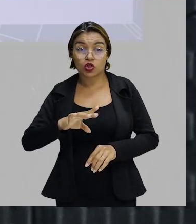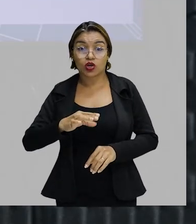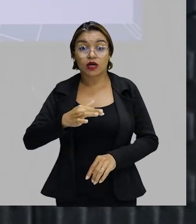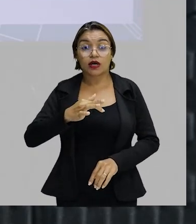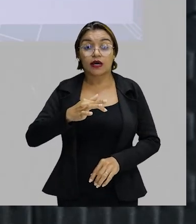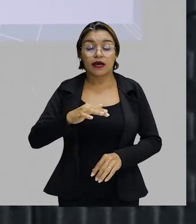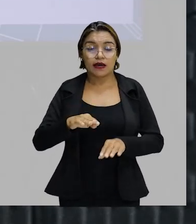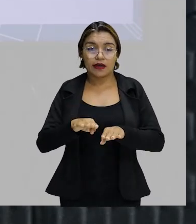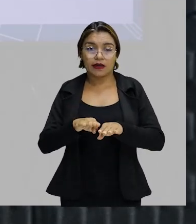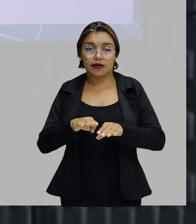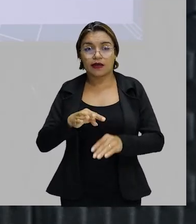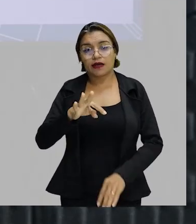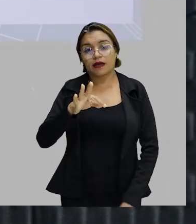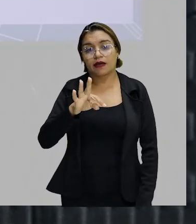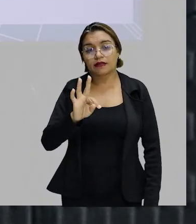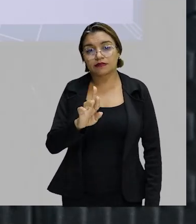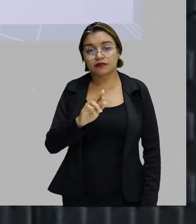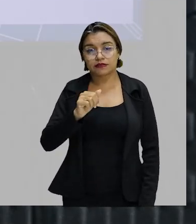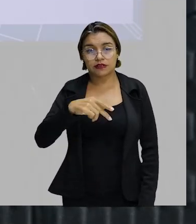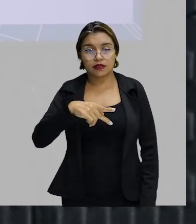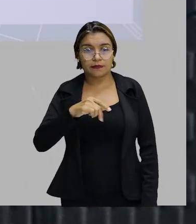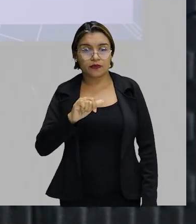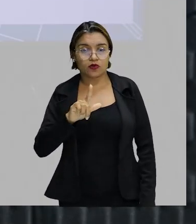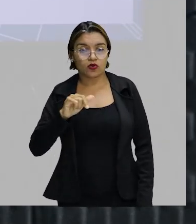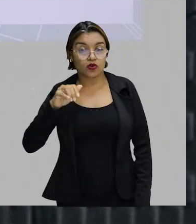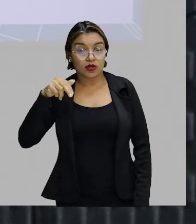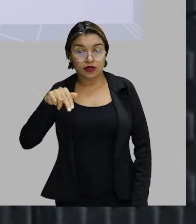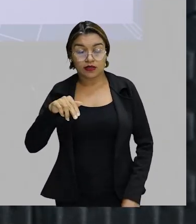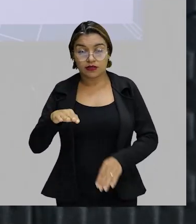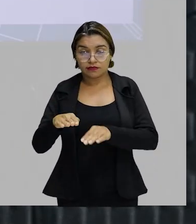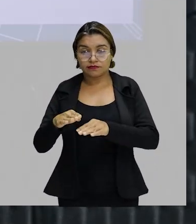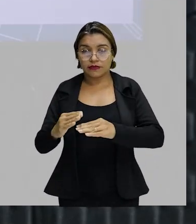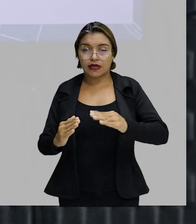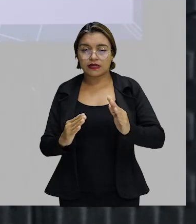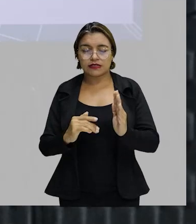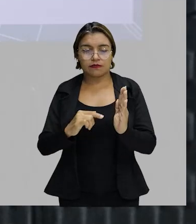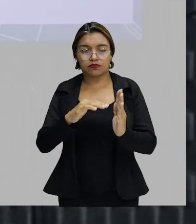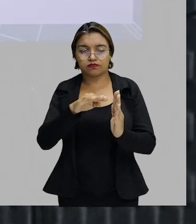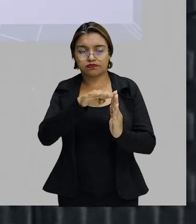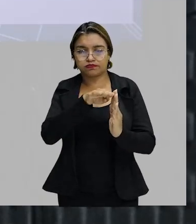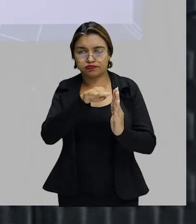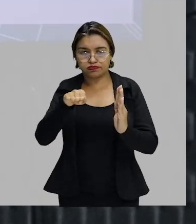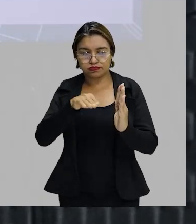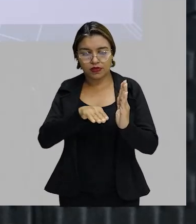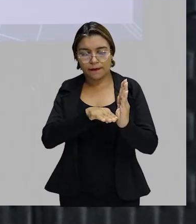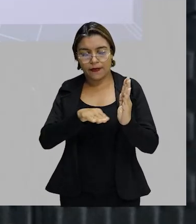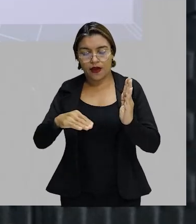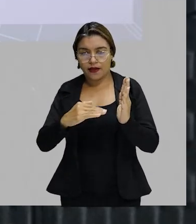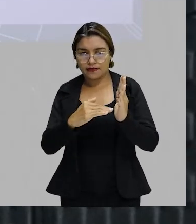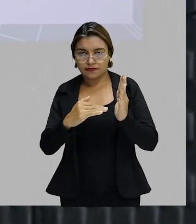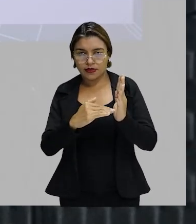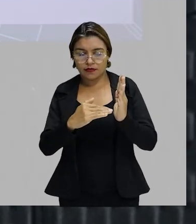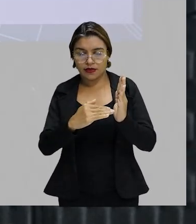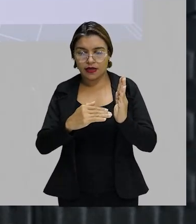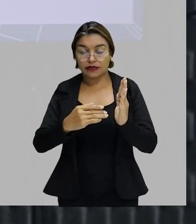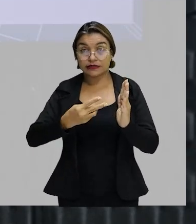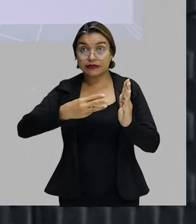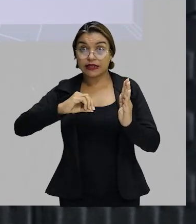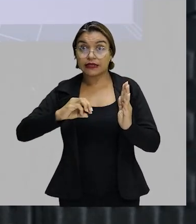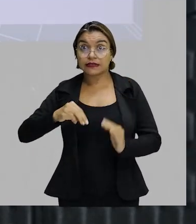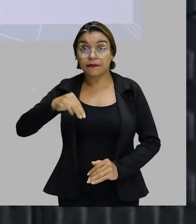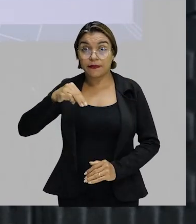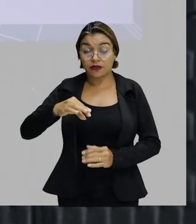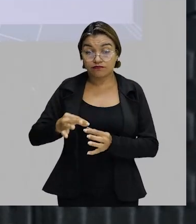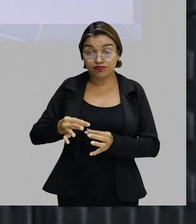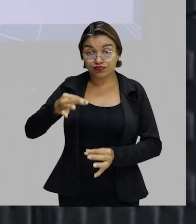M não precisa ser muito inteligente para entender que tá a 3 M da superfície da piscina né e a plataforma de